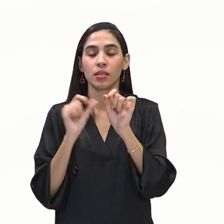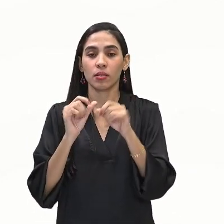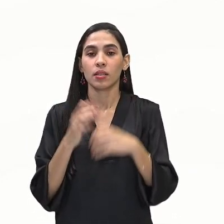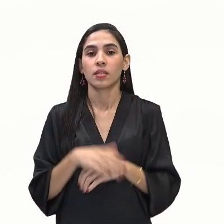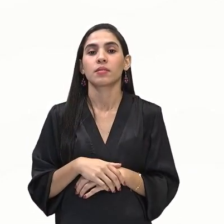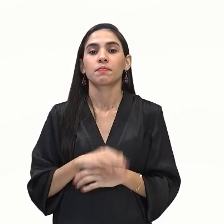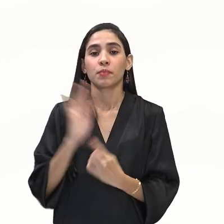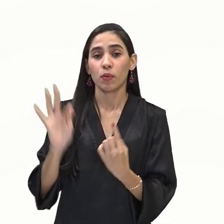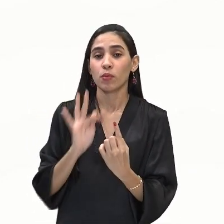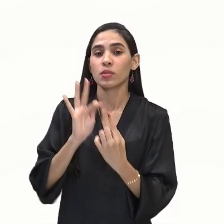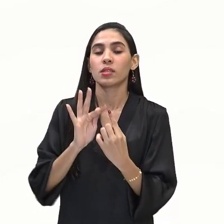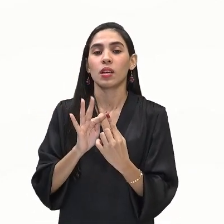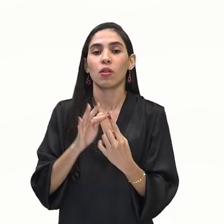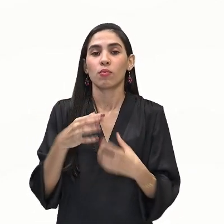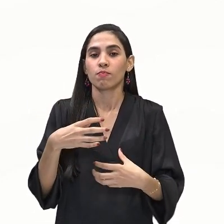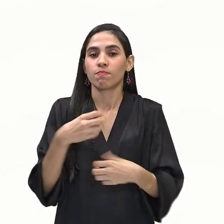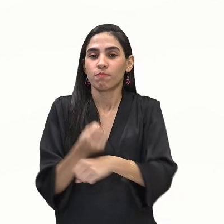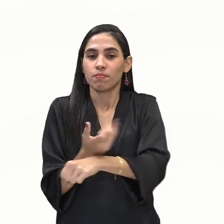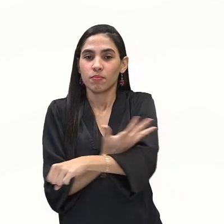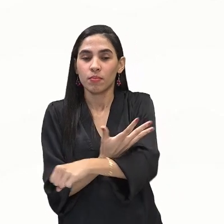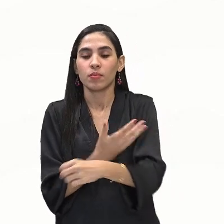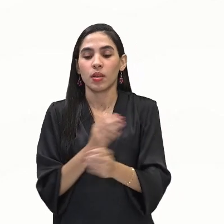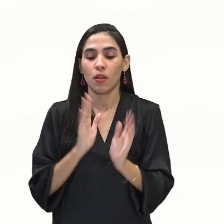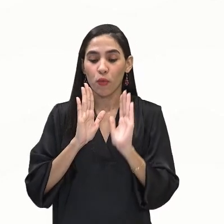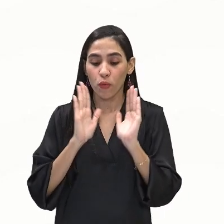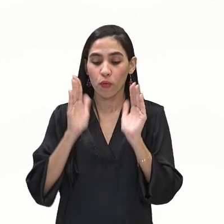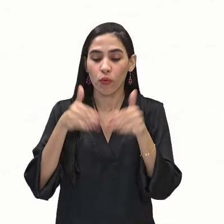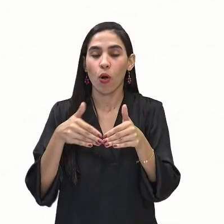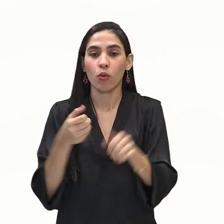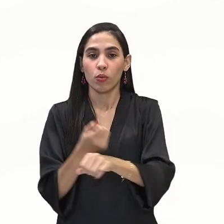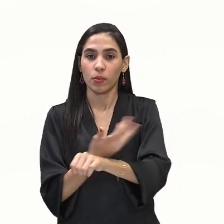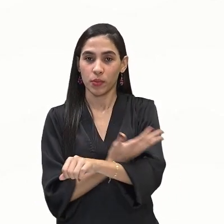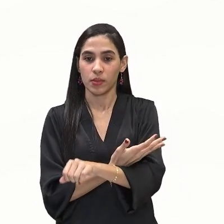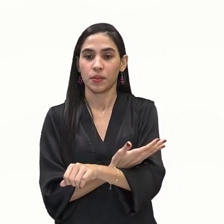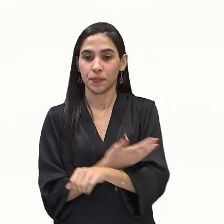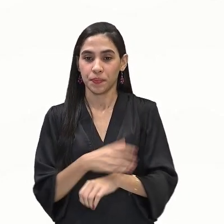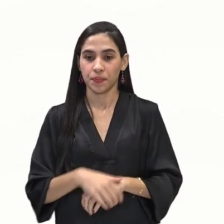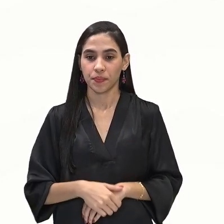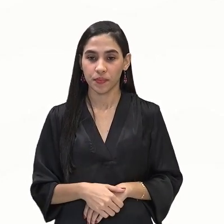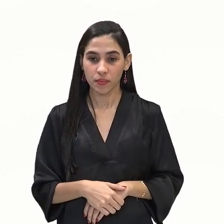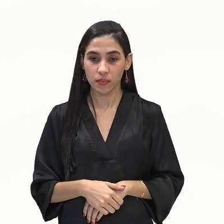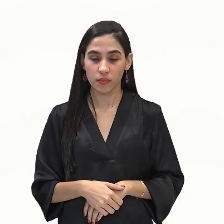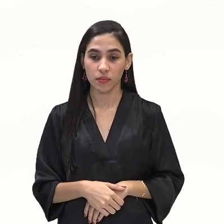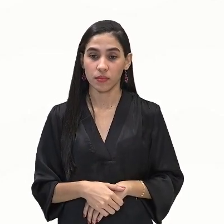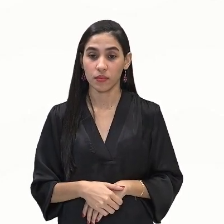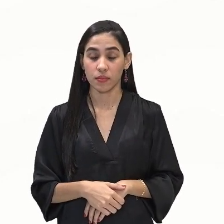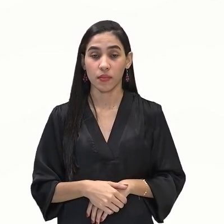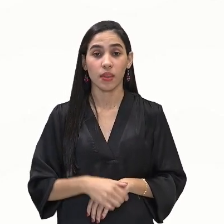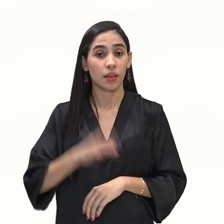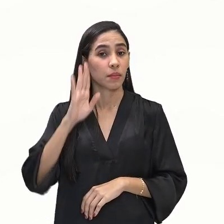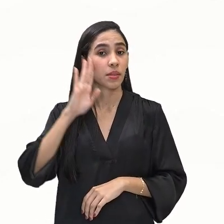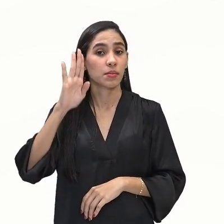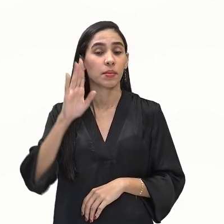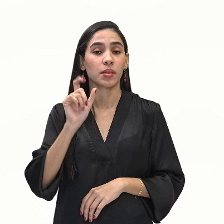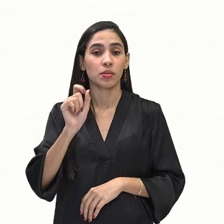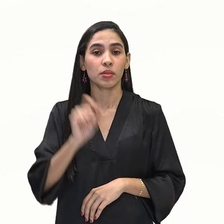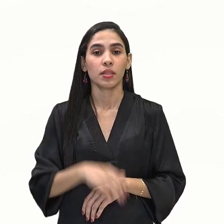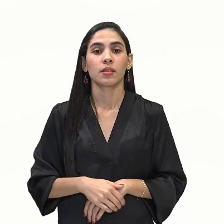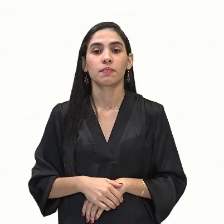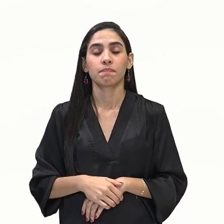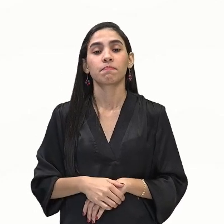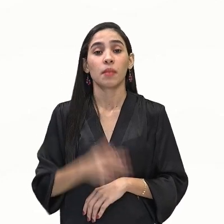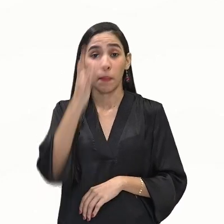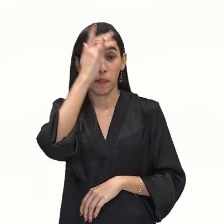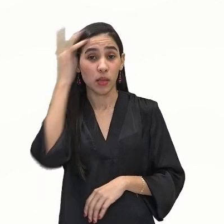essa função emotiva, centrada na emoção. e principalmente no emissor, que é